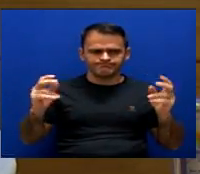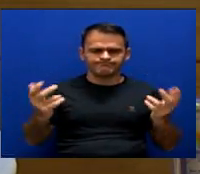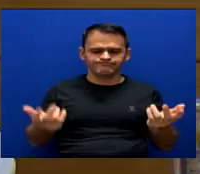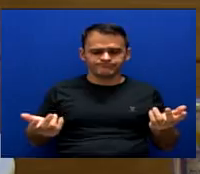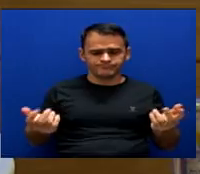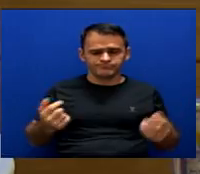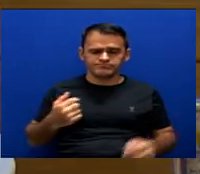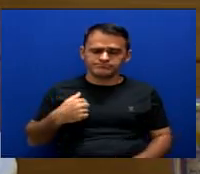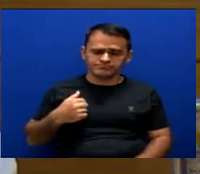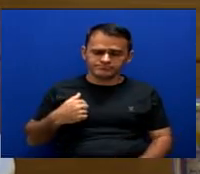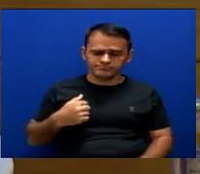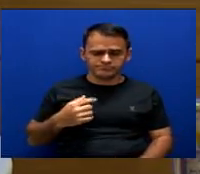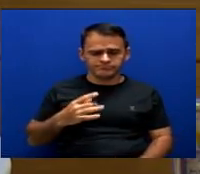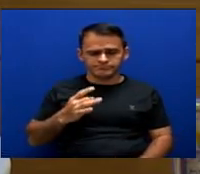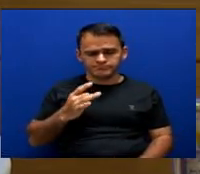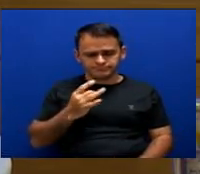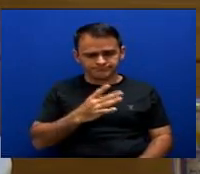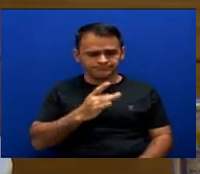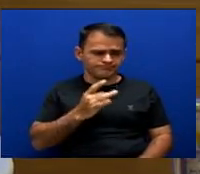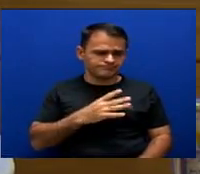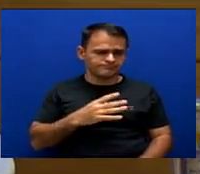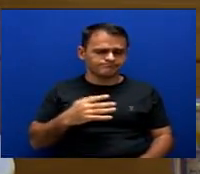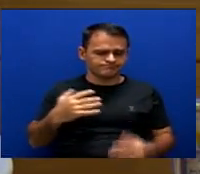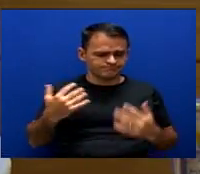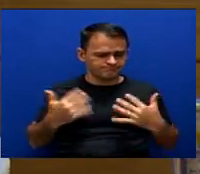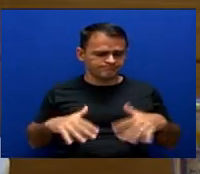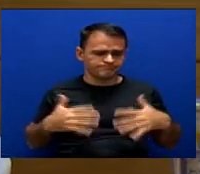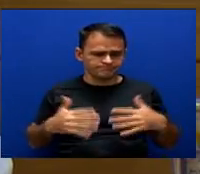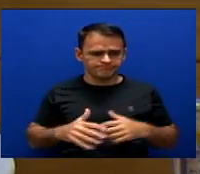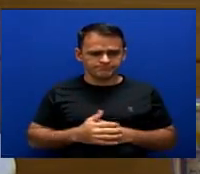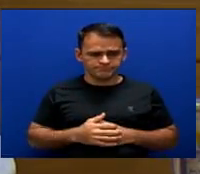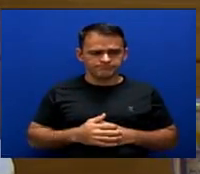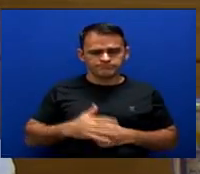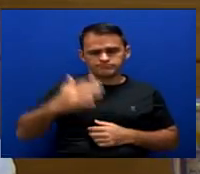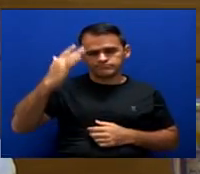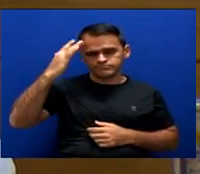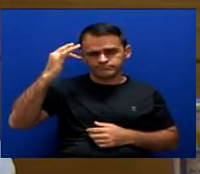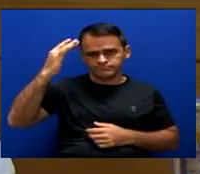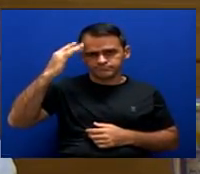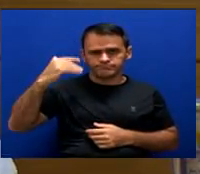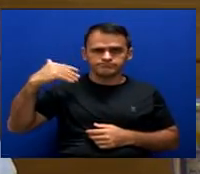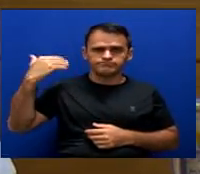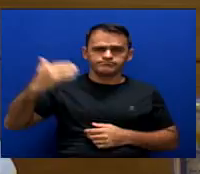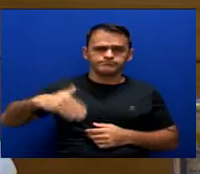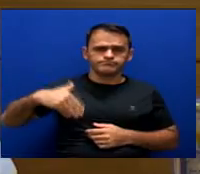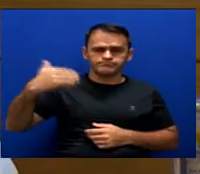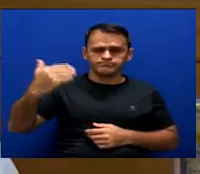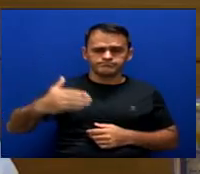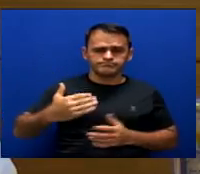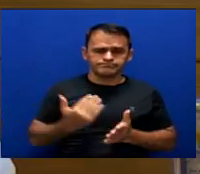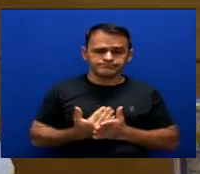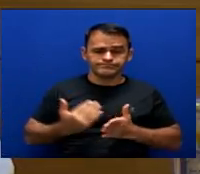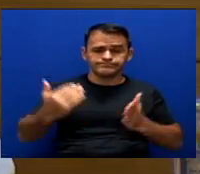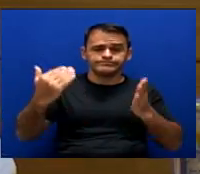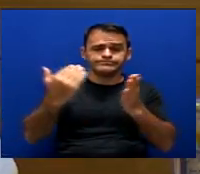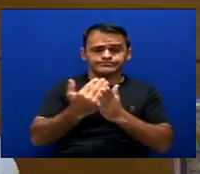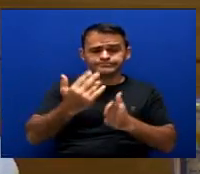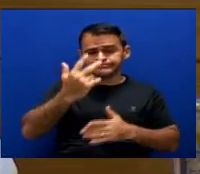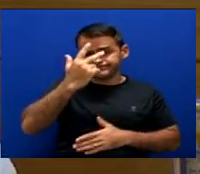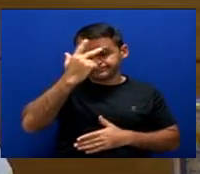medo não tenho medo desse assunto porque cada dia aumenta se o nome do número de drogaditos